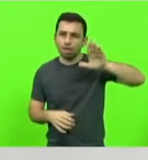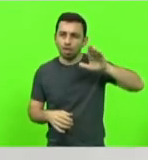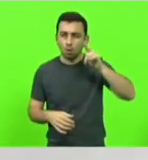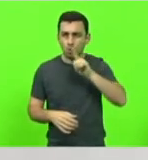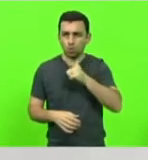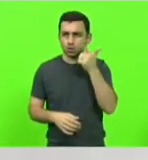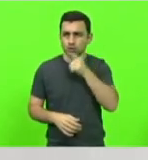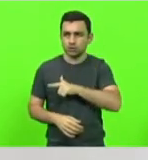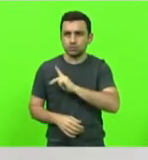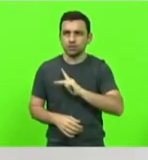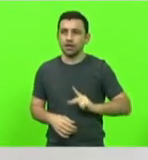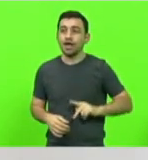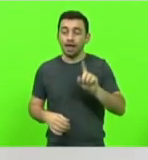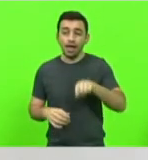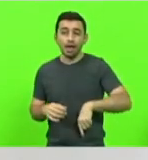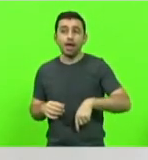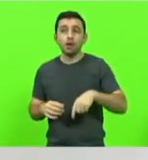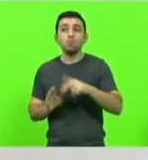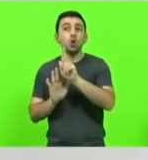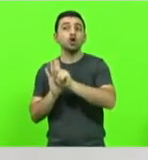Um projeto chamado La Patria Grande,